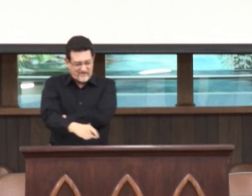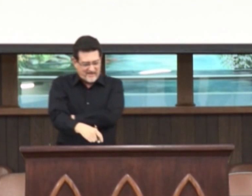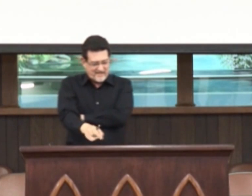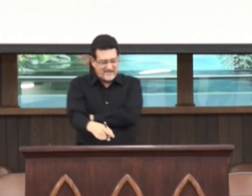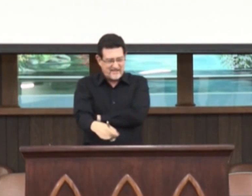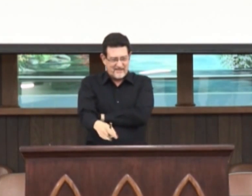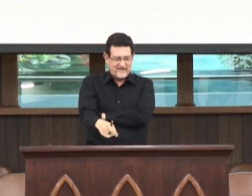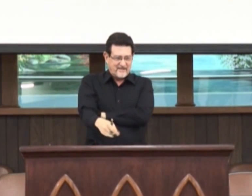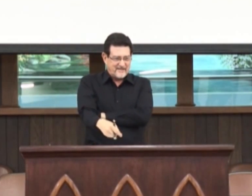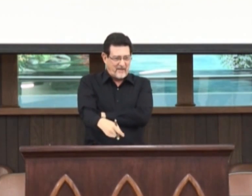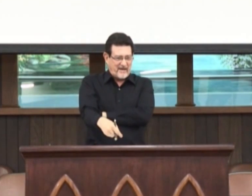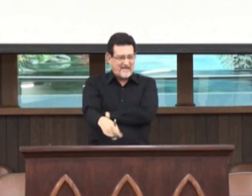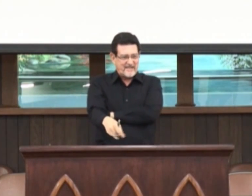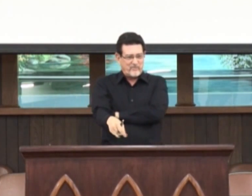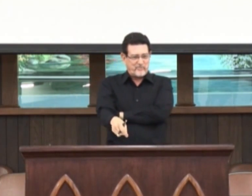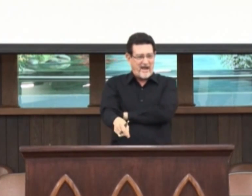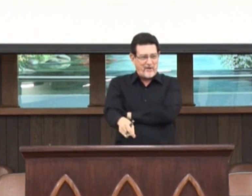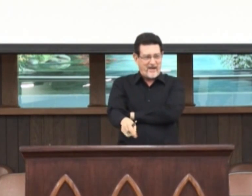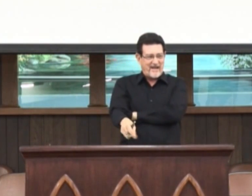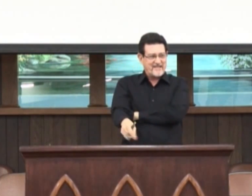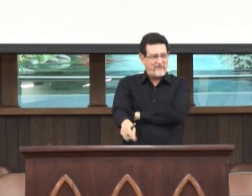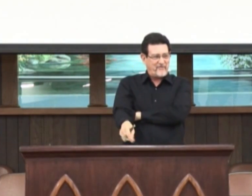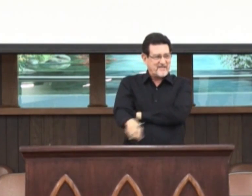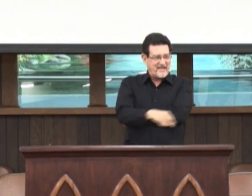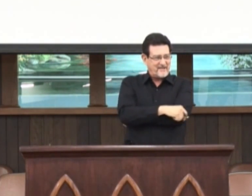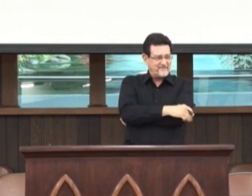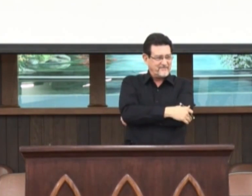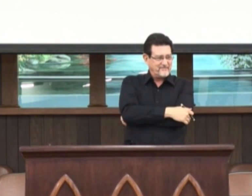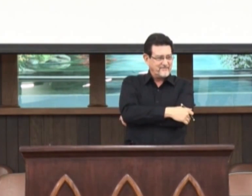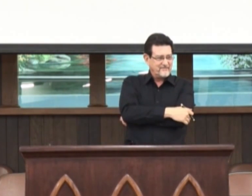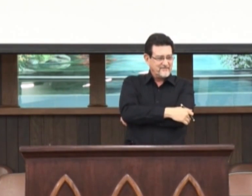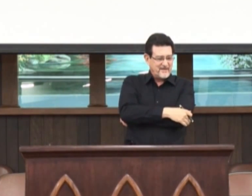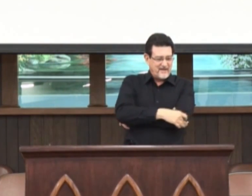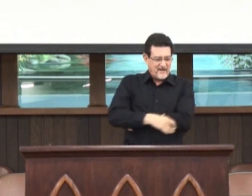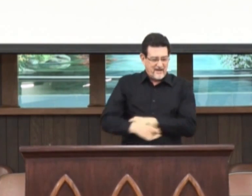Nós às vezes estabelecemos para Ele o que Ele deve fazer.